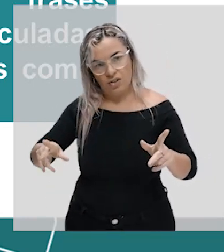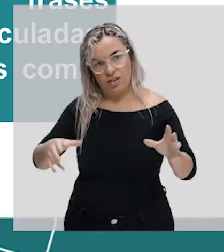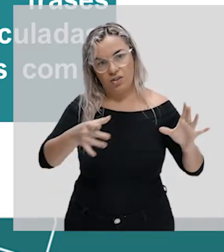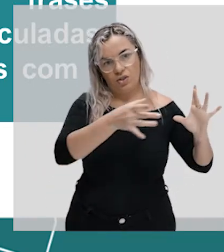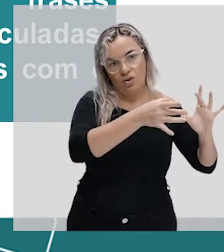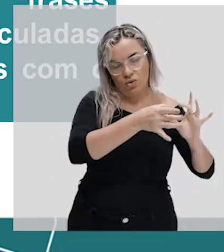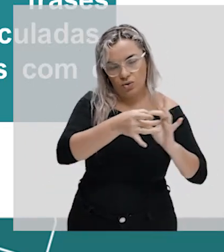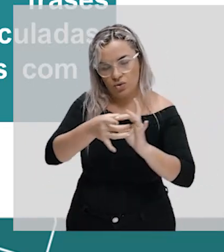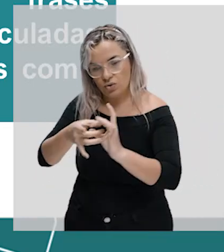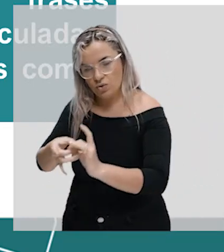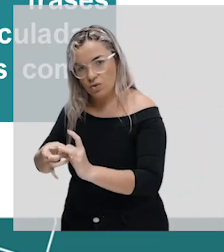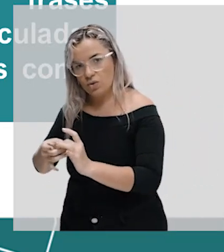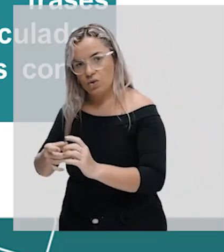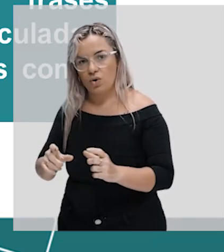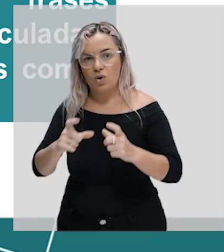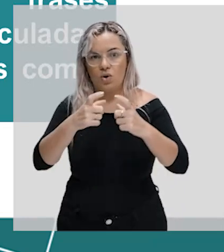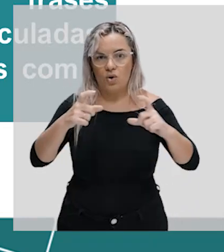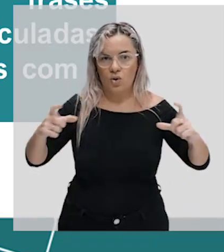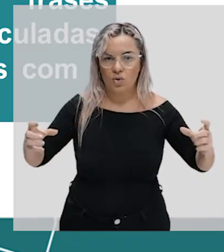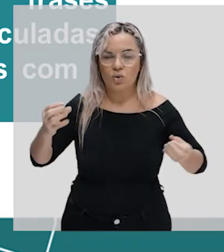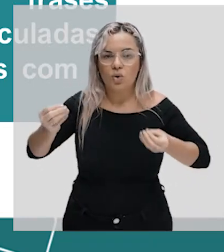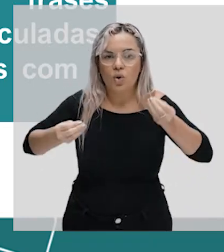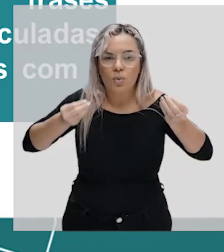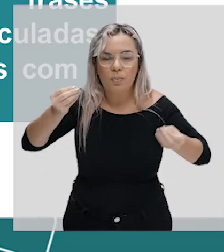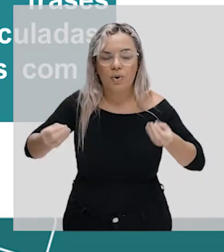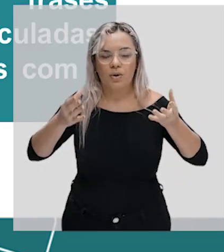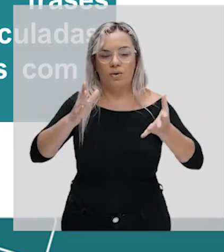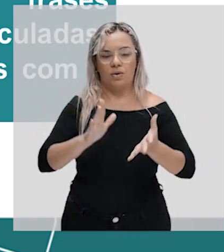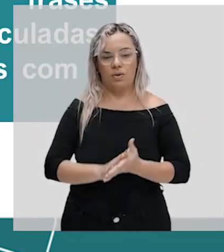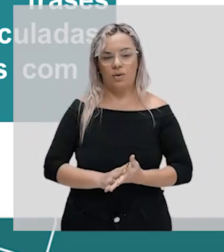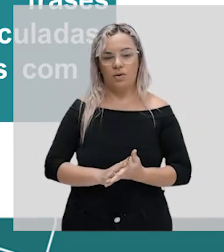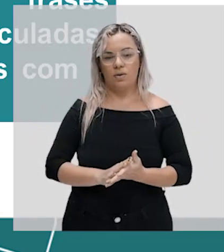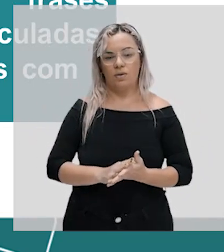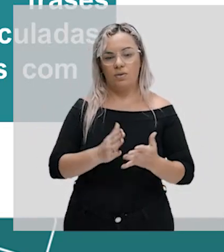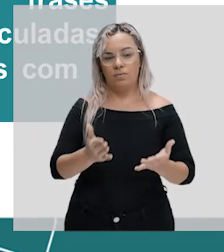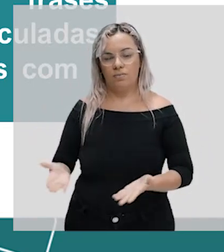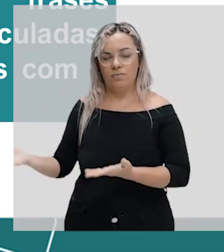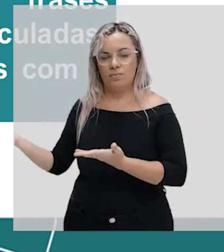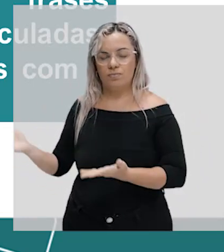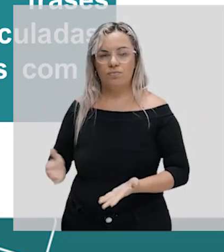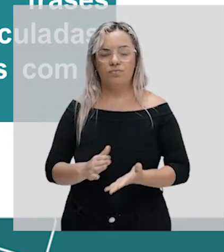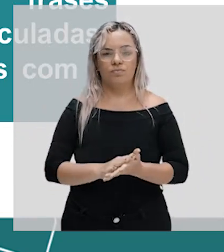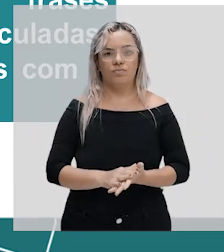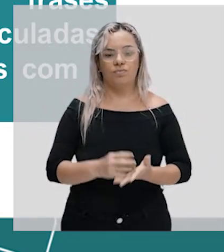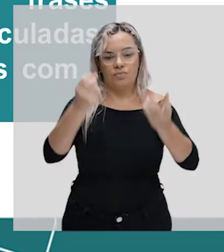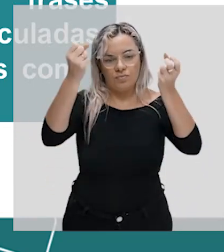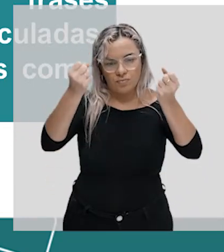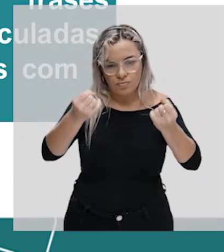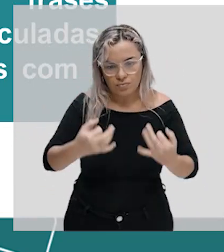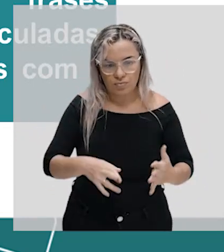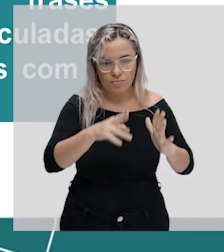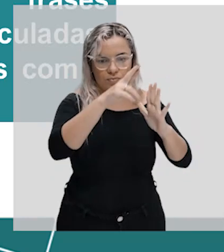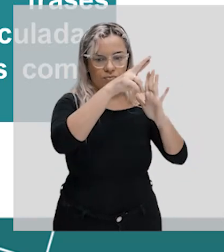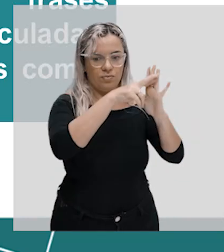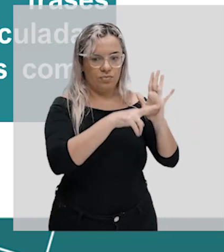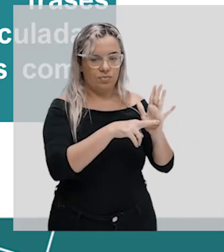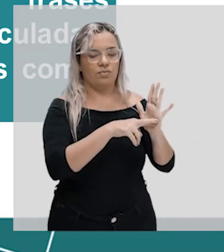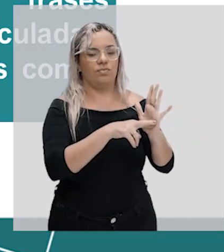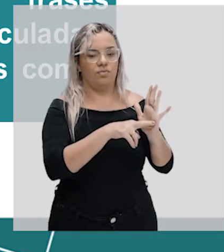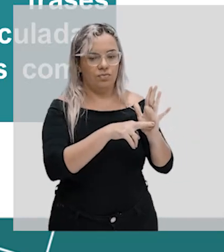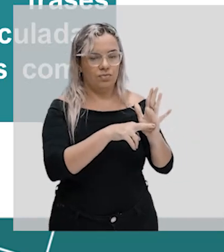qual ela estiver inserida. Então, descreve regras, a sintaxe faz isso, que